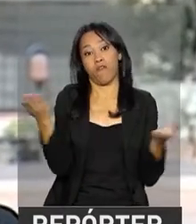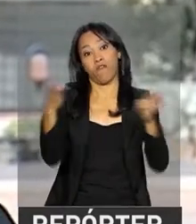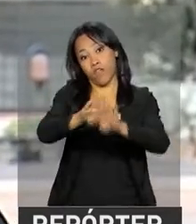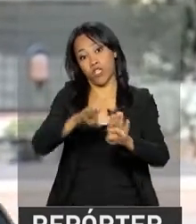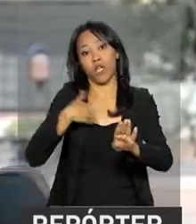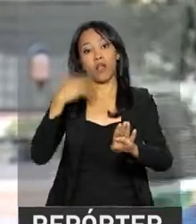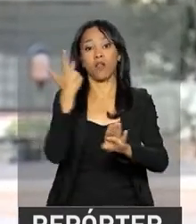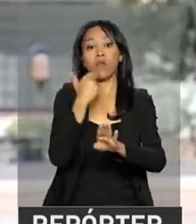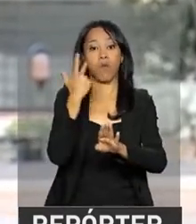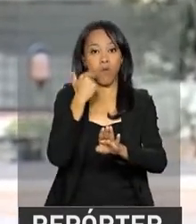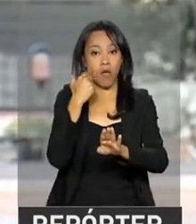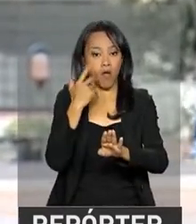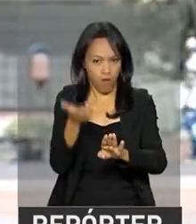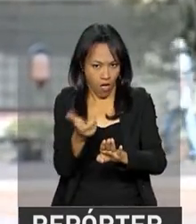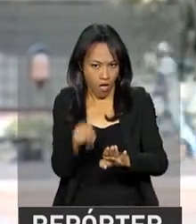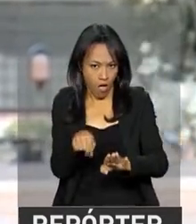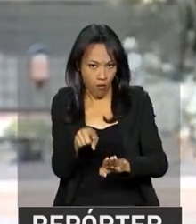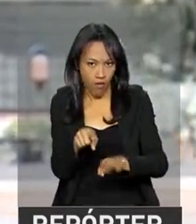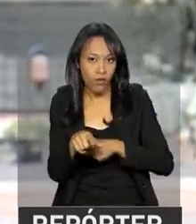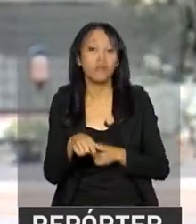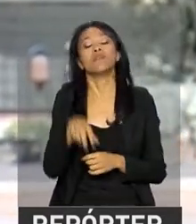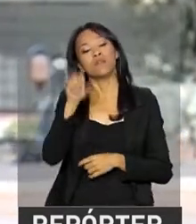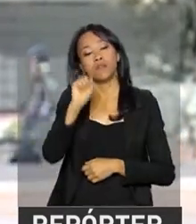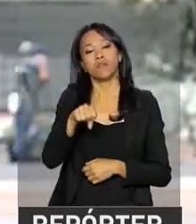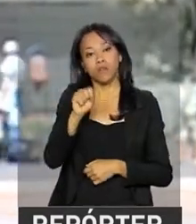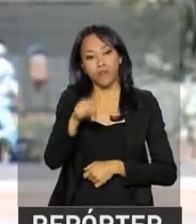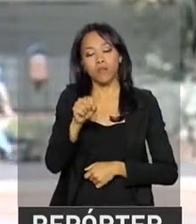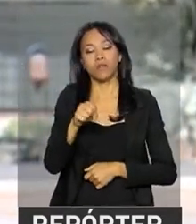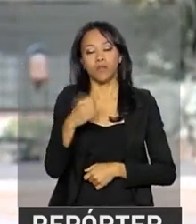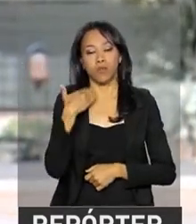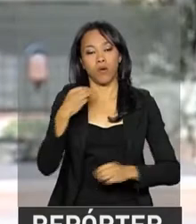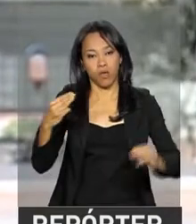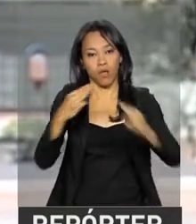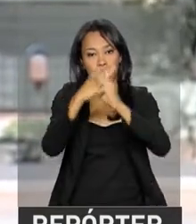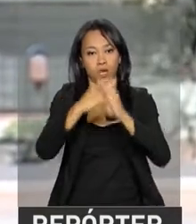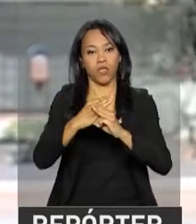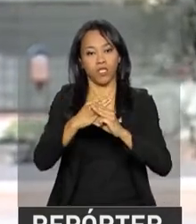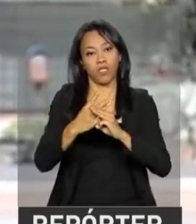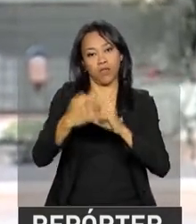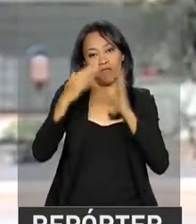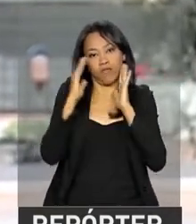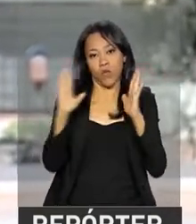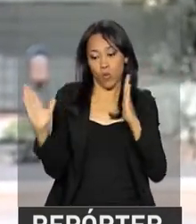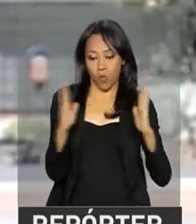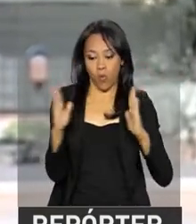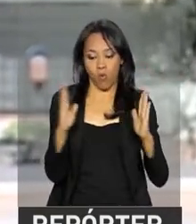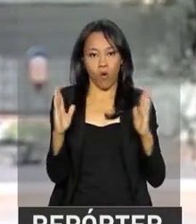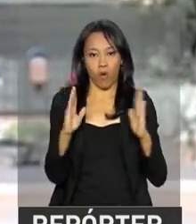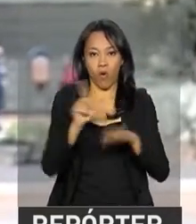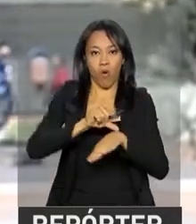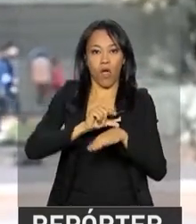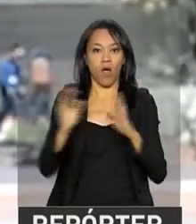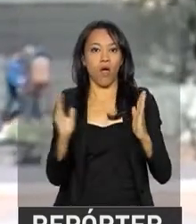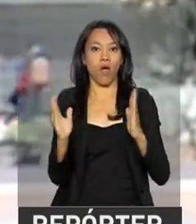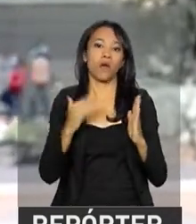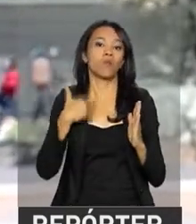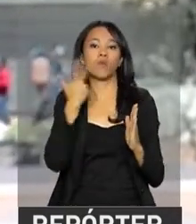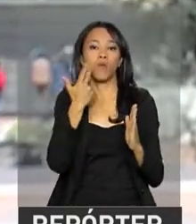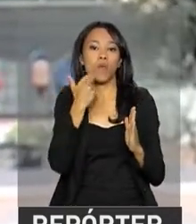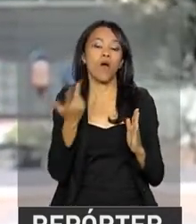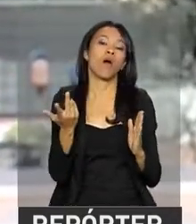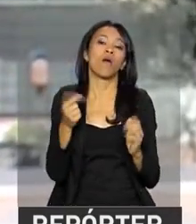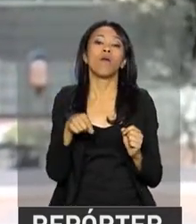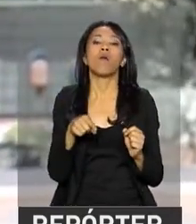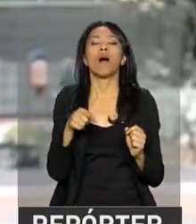normalmente isso as agências funcionamento hoje dentor anormal fashion algumas às 15 horas ou seja